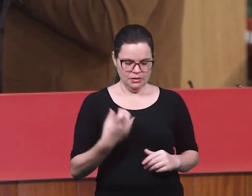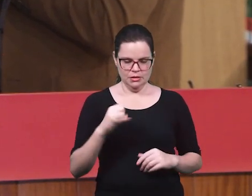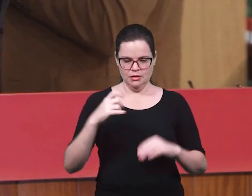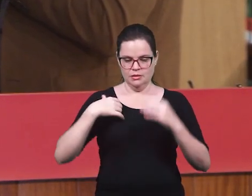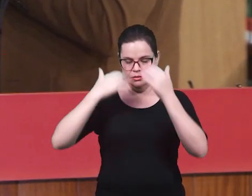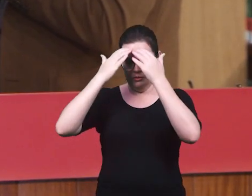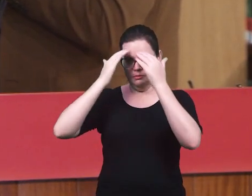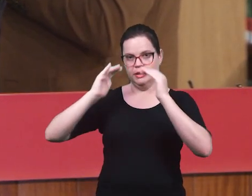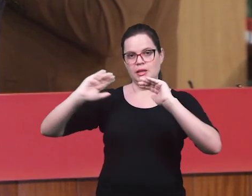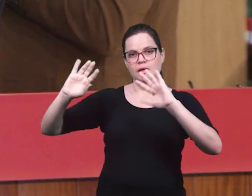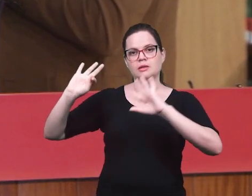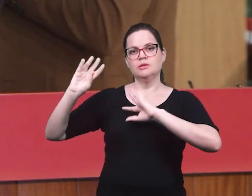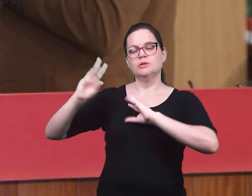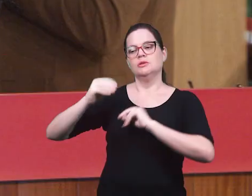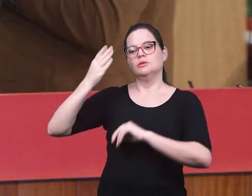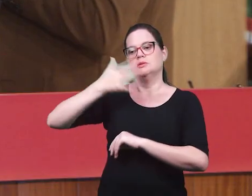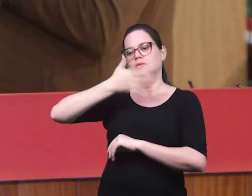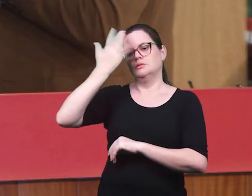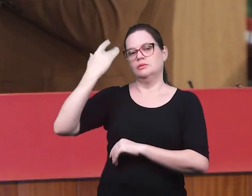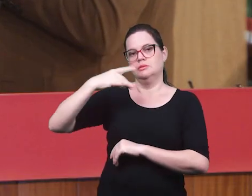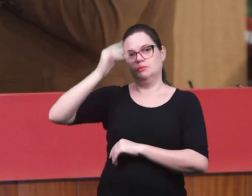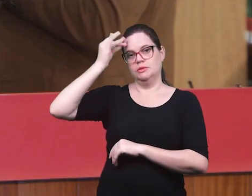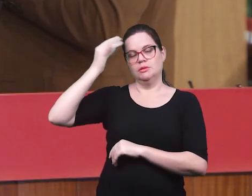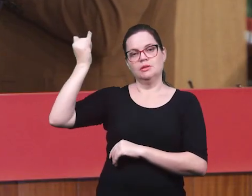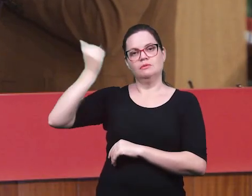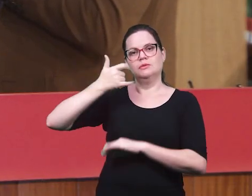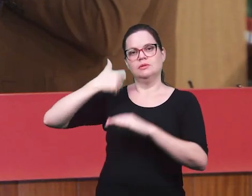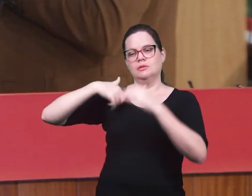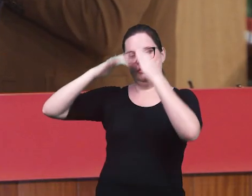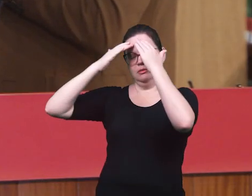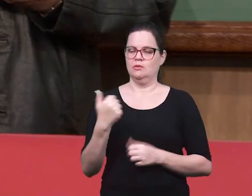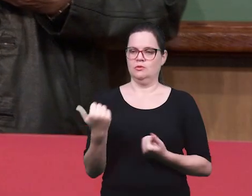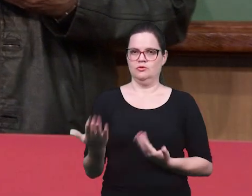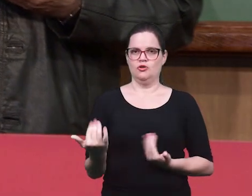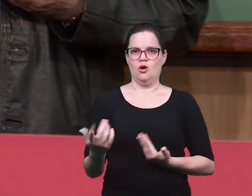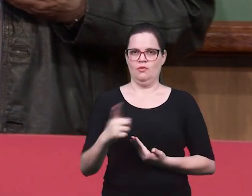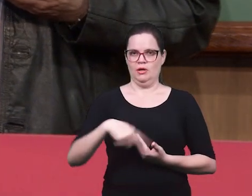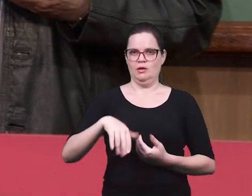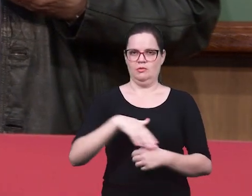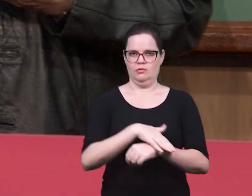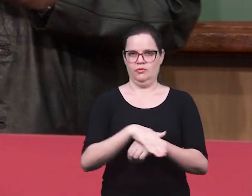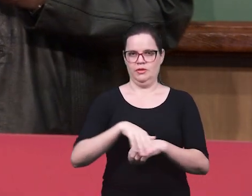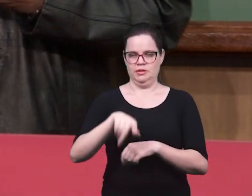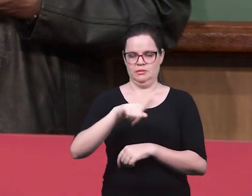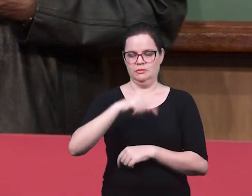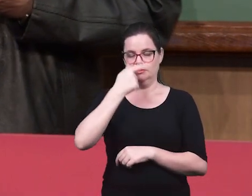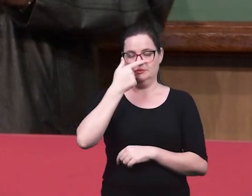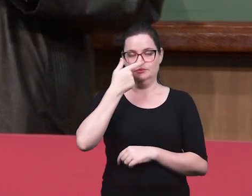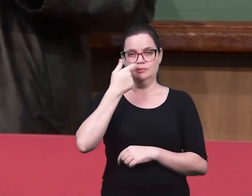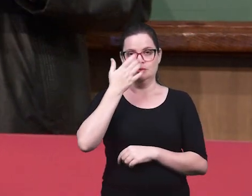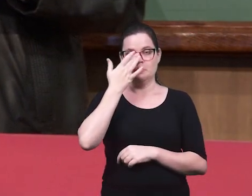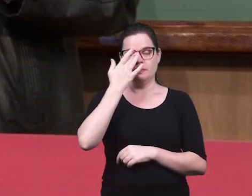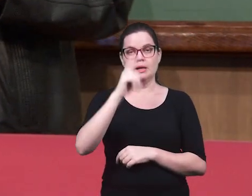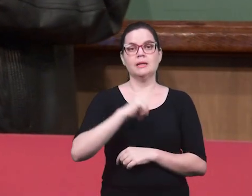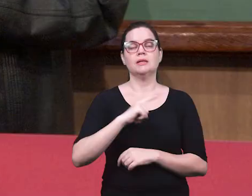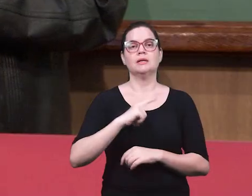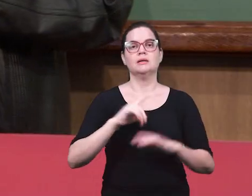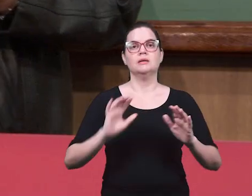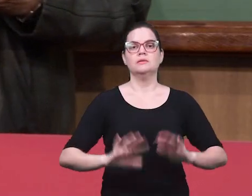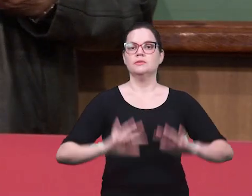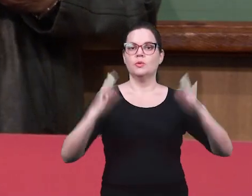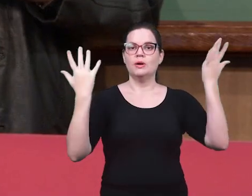do Espírito, o Espírito Santo governa a nossa vida, nós estamos em santificação. Surgiu um evento